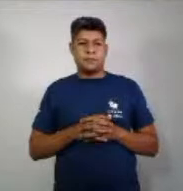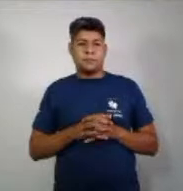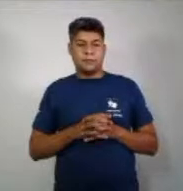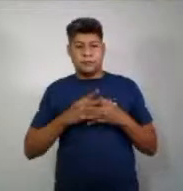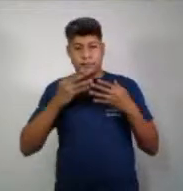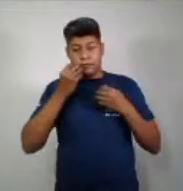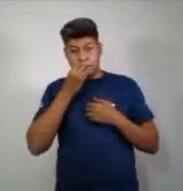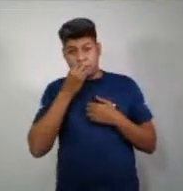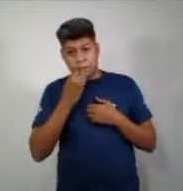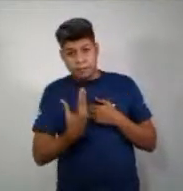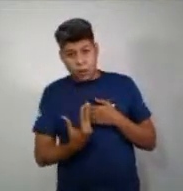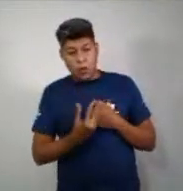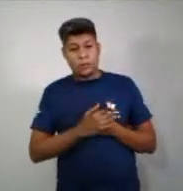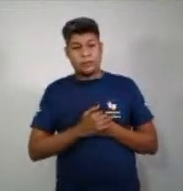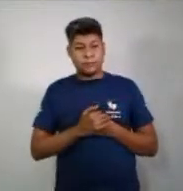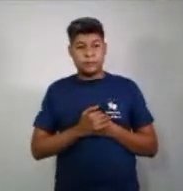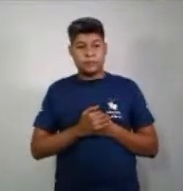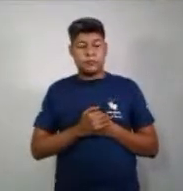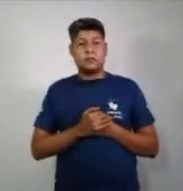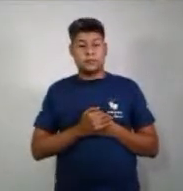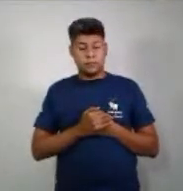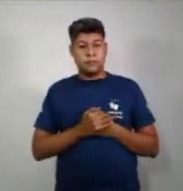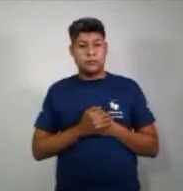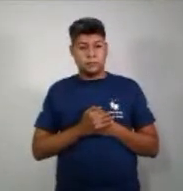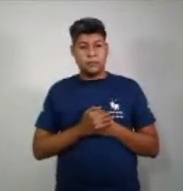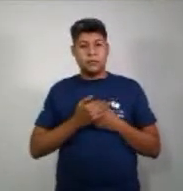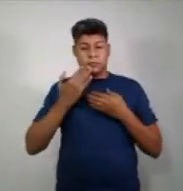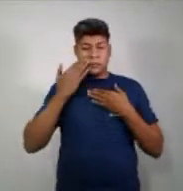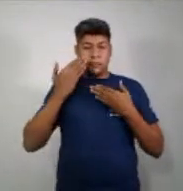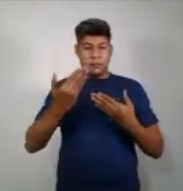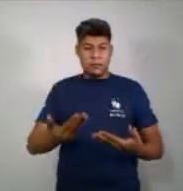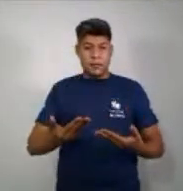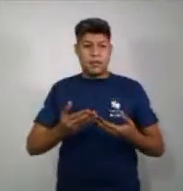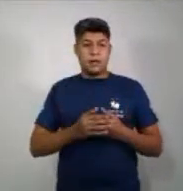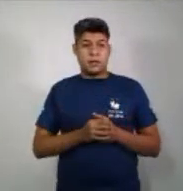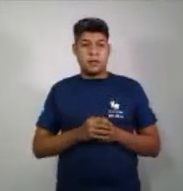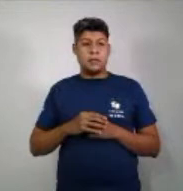muito bom, querida. É isso. Vou me encerrando por aqui. Obrigada, Mais uma Nani, vez, obrigada a todo